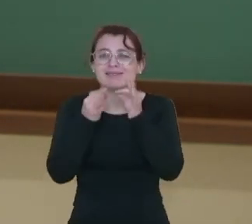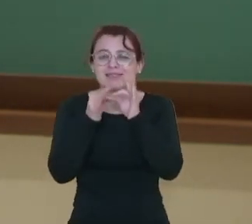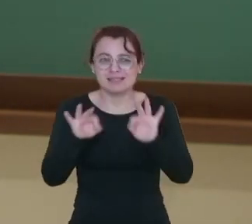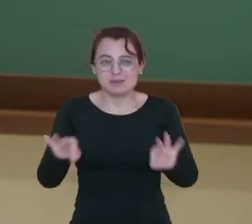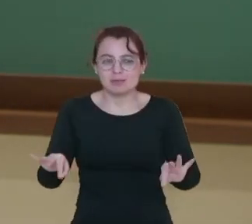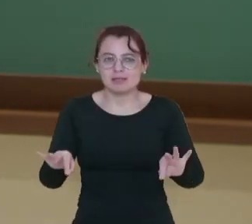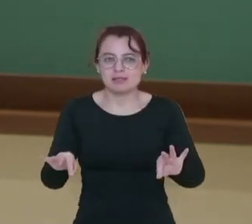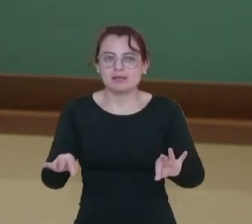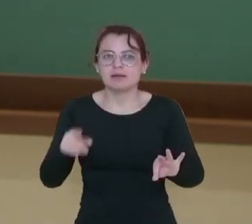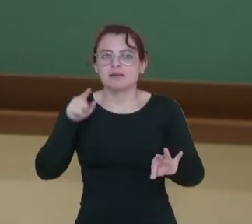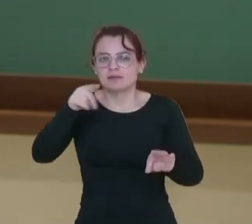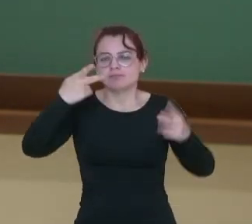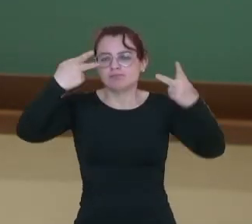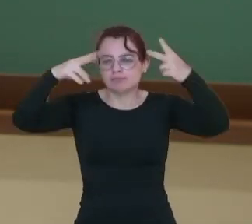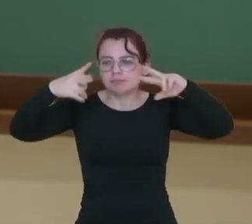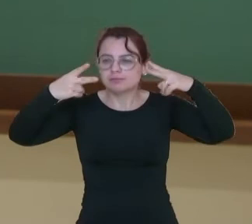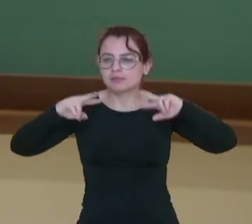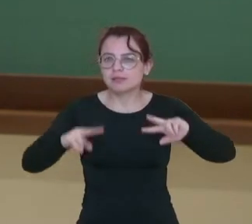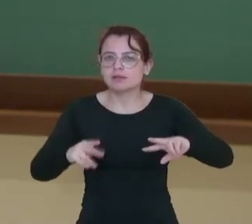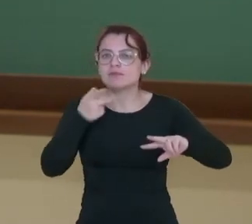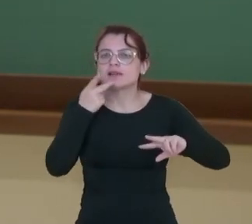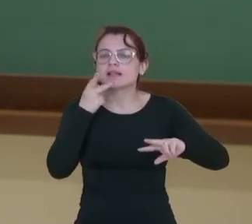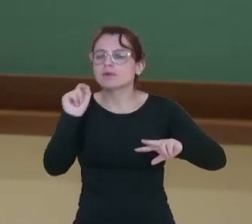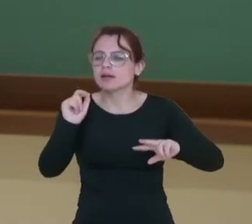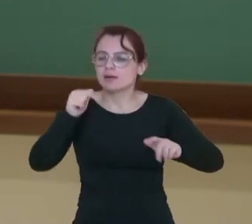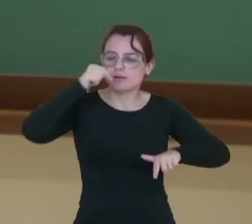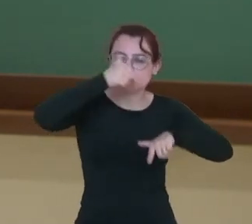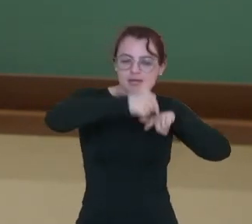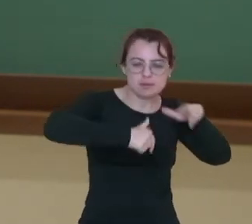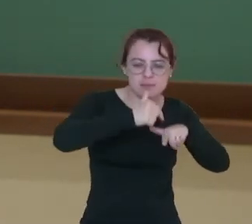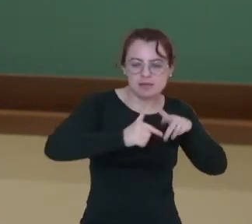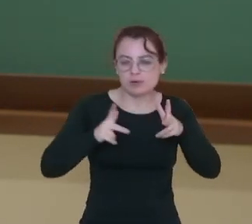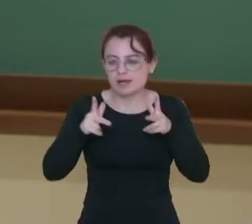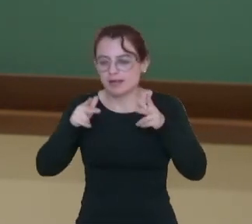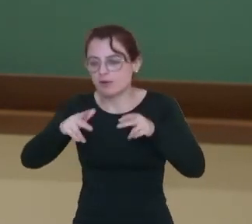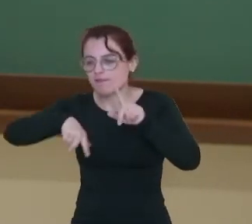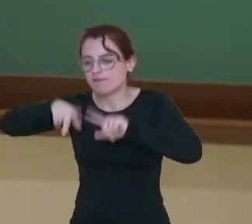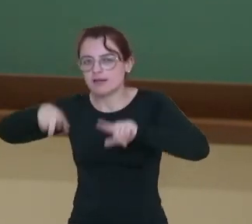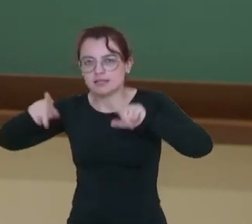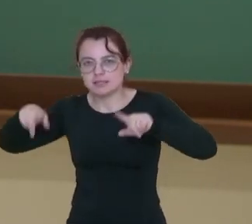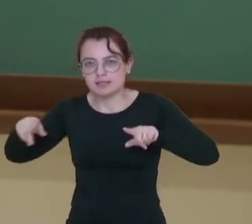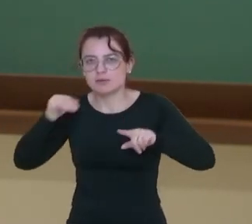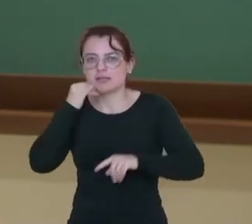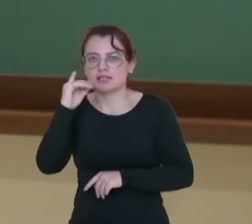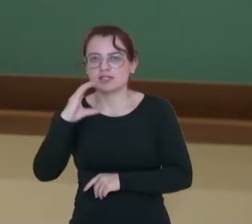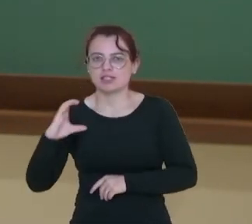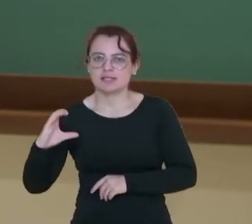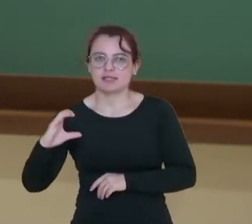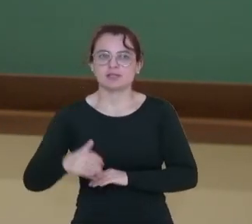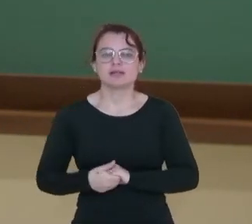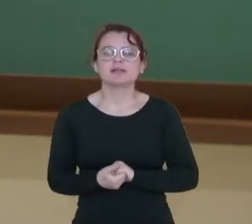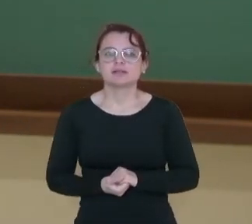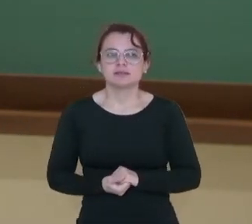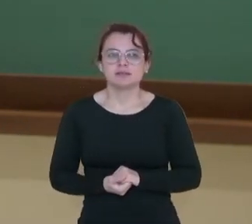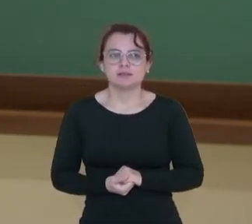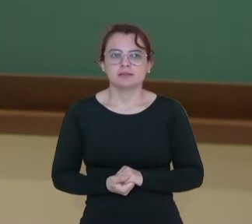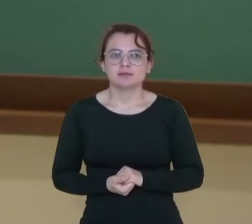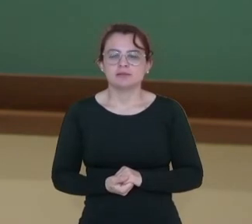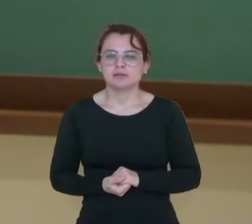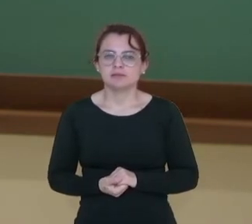então, simplesmente falar que o trabalho é igual à variação da energia cinética.